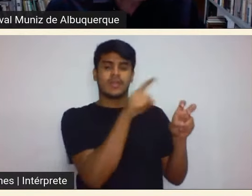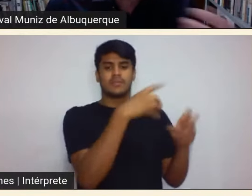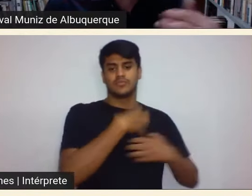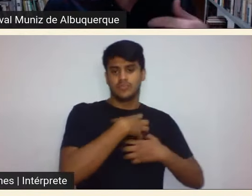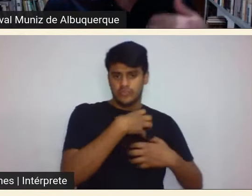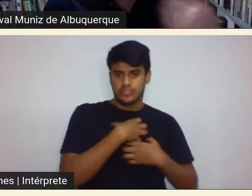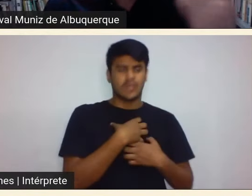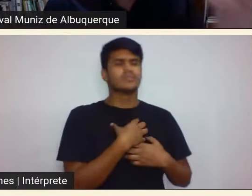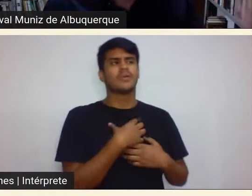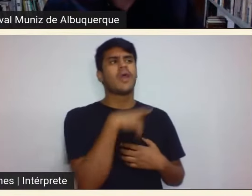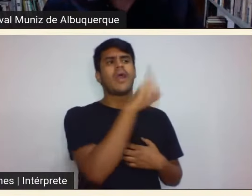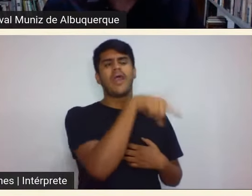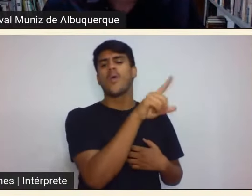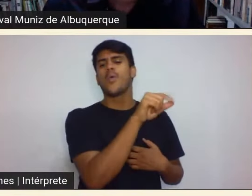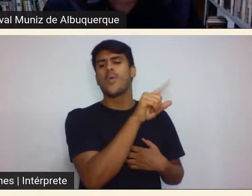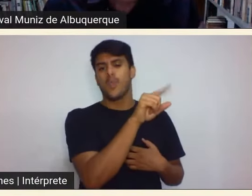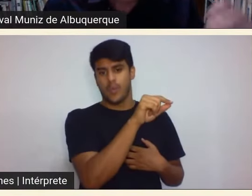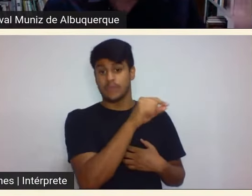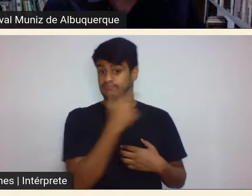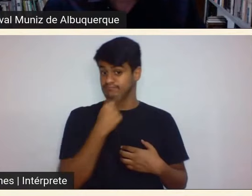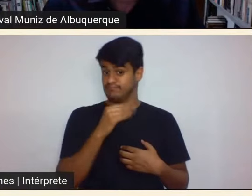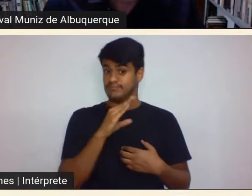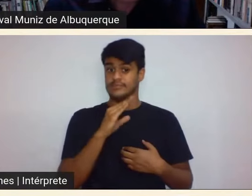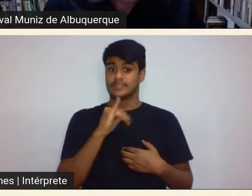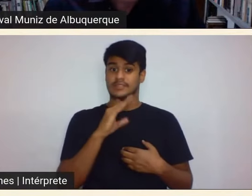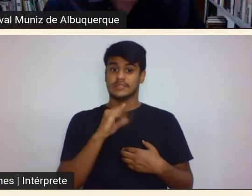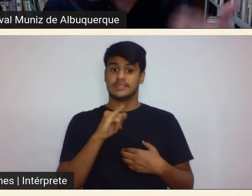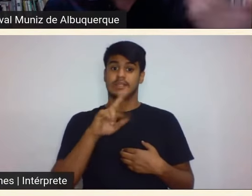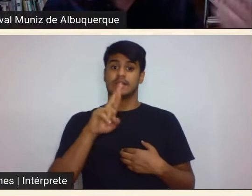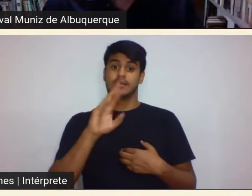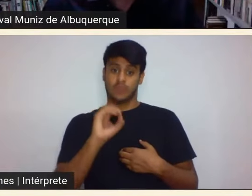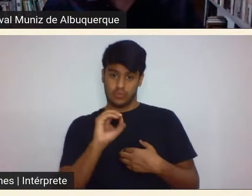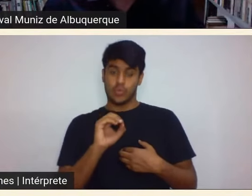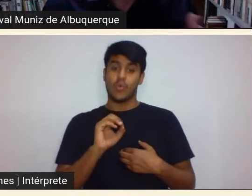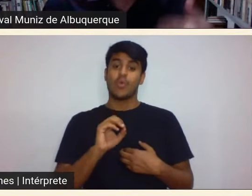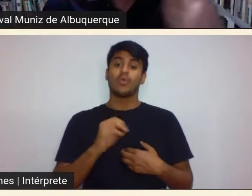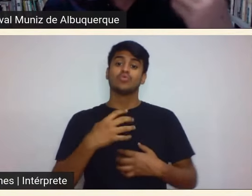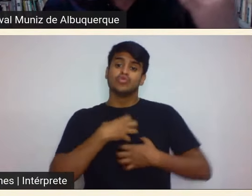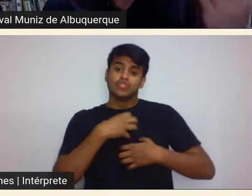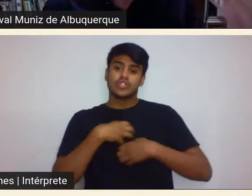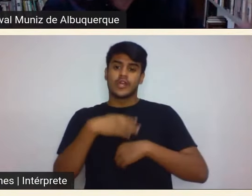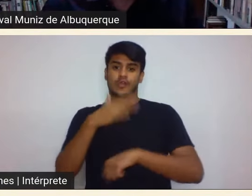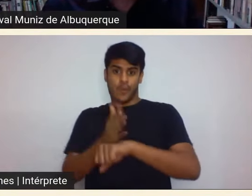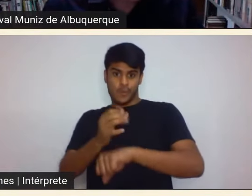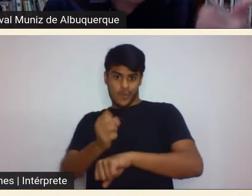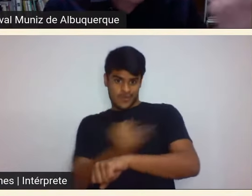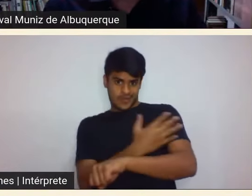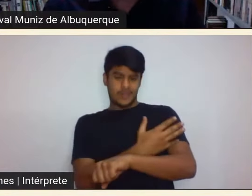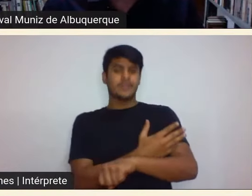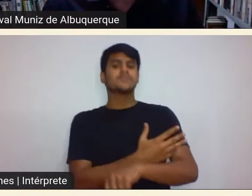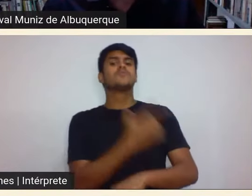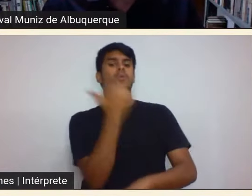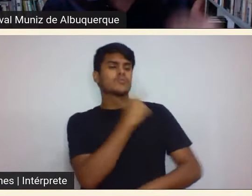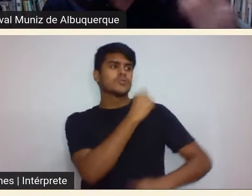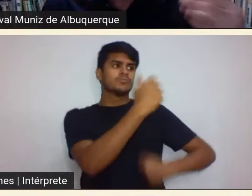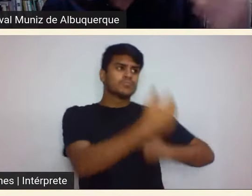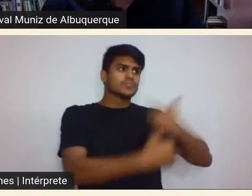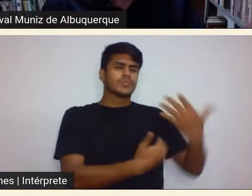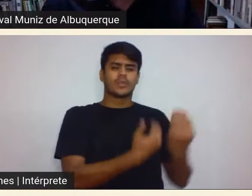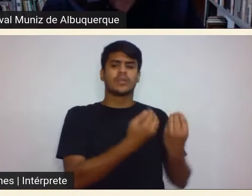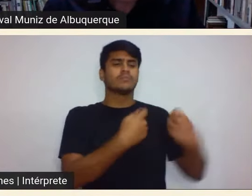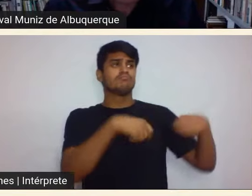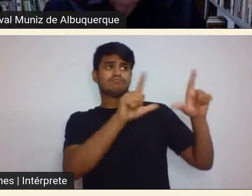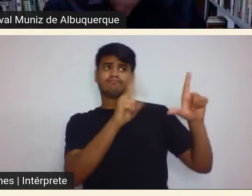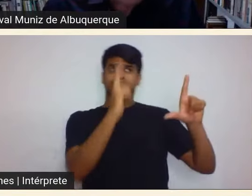trata, né? Então, Cícero Dias utiliza a forma moderna para fazer, construir quadros que são